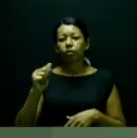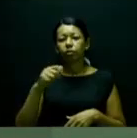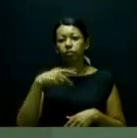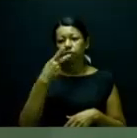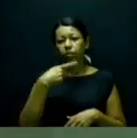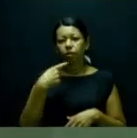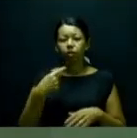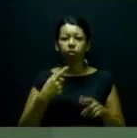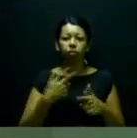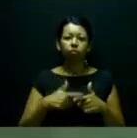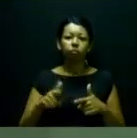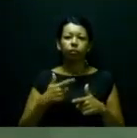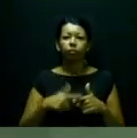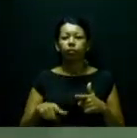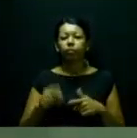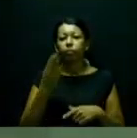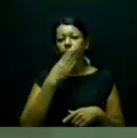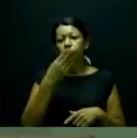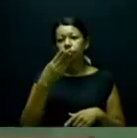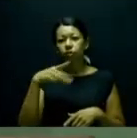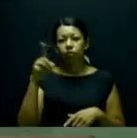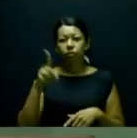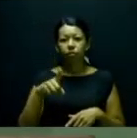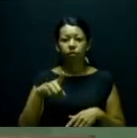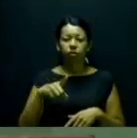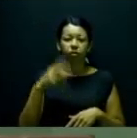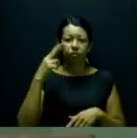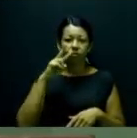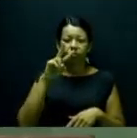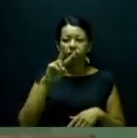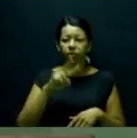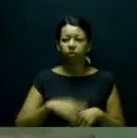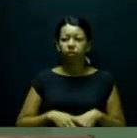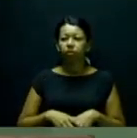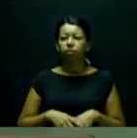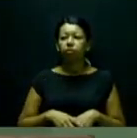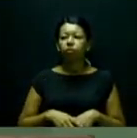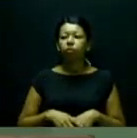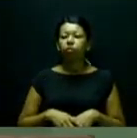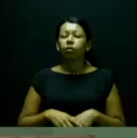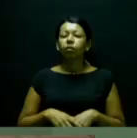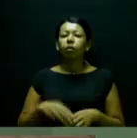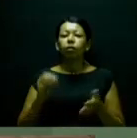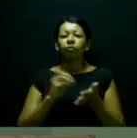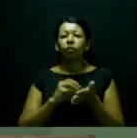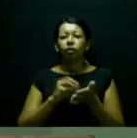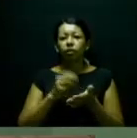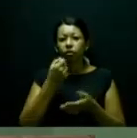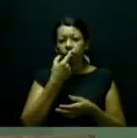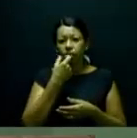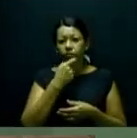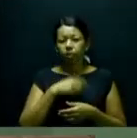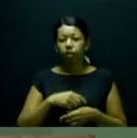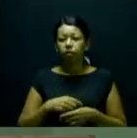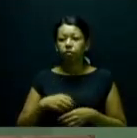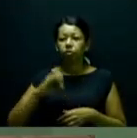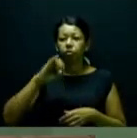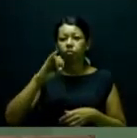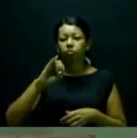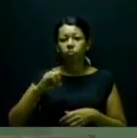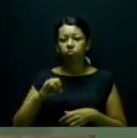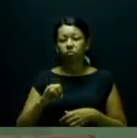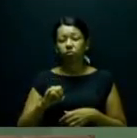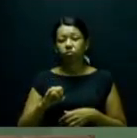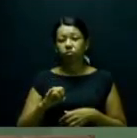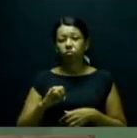tal problema, requerendo providência para a falta de remédios na unidade de atendimento do bairro Jardim Costa Silva, na área 5. Assim, requer observar